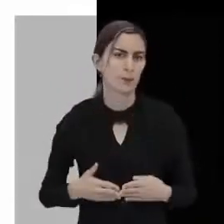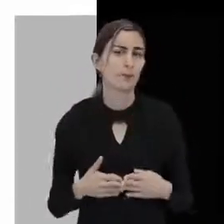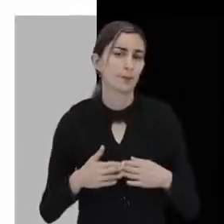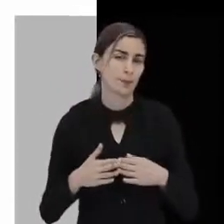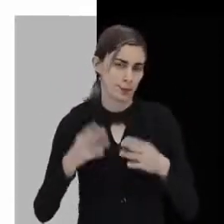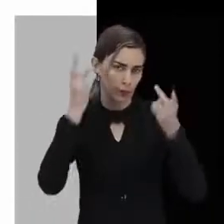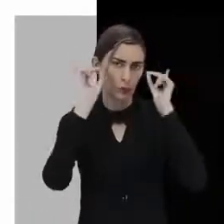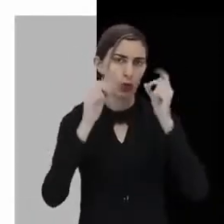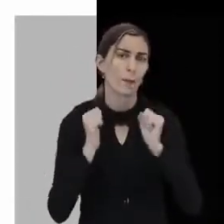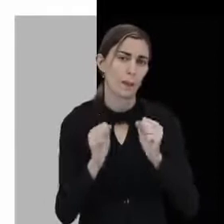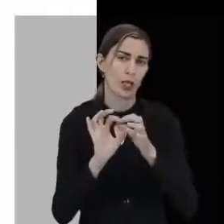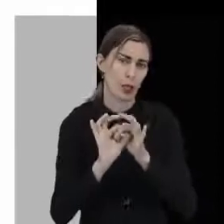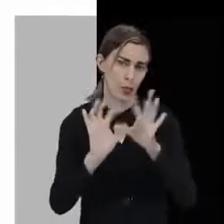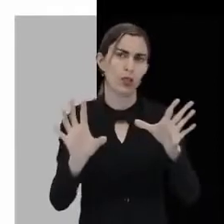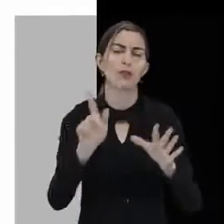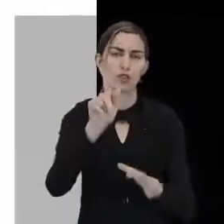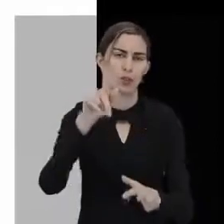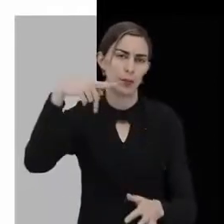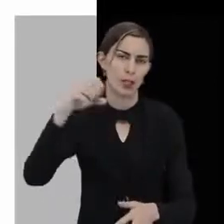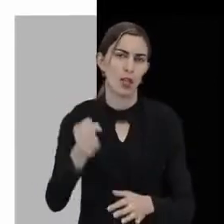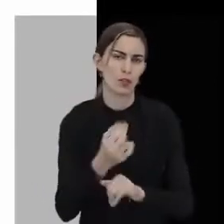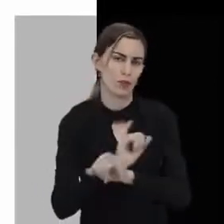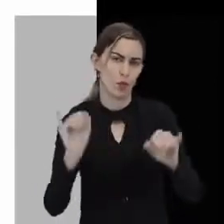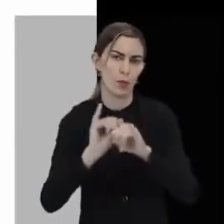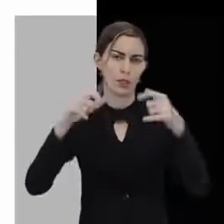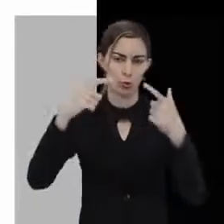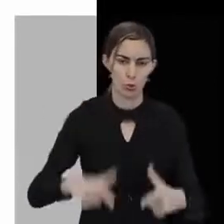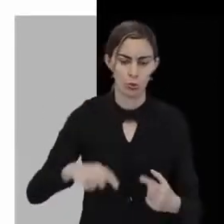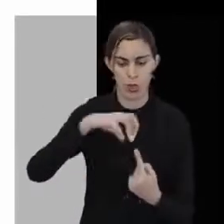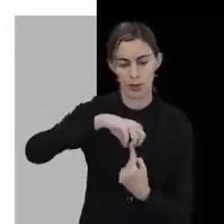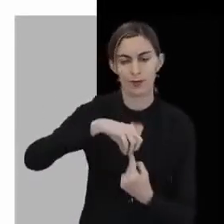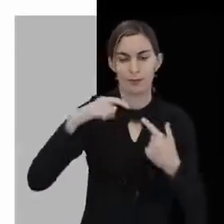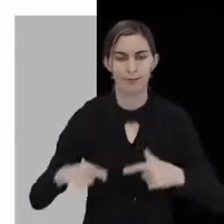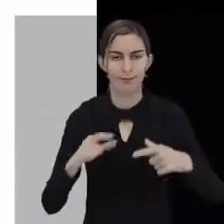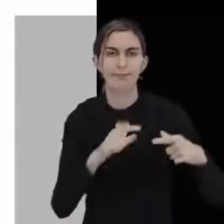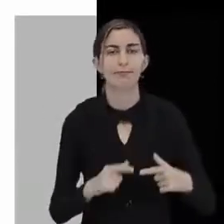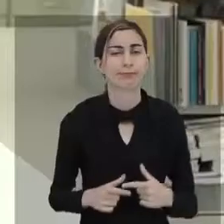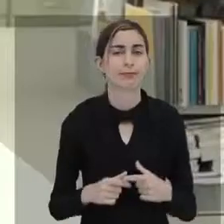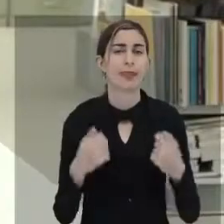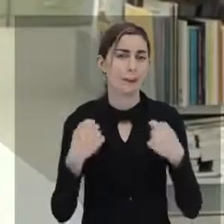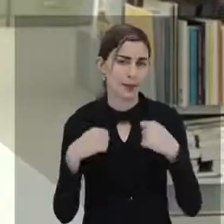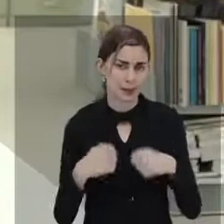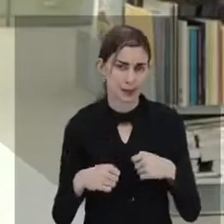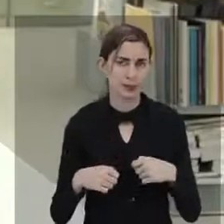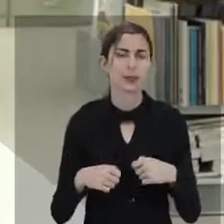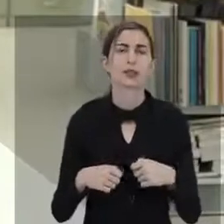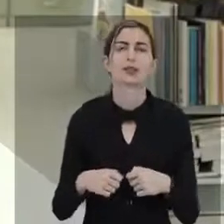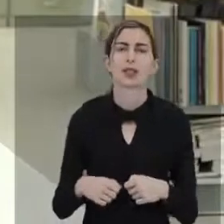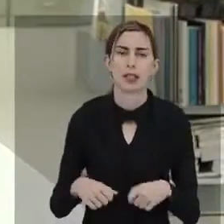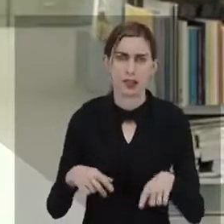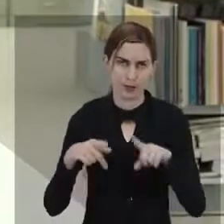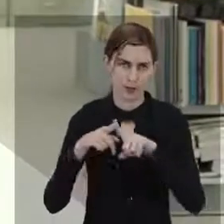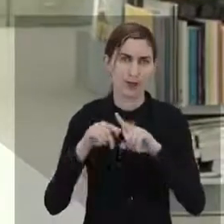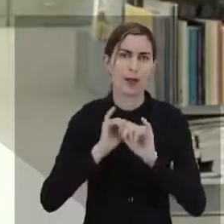poder disponibilizar essa informação da localização do usuário para a sua aplicação. Então, além de você precisar ter o hardware no